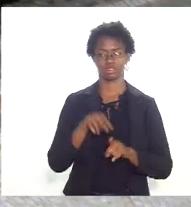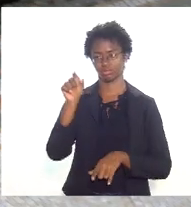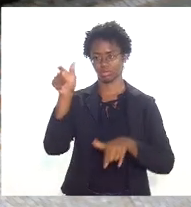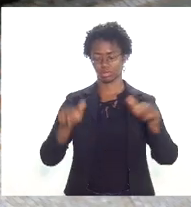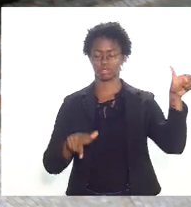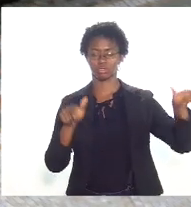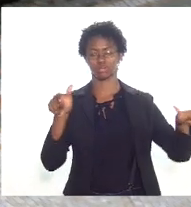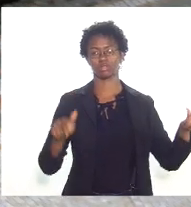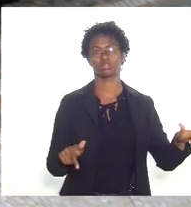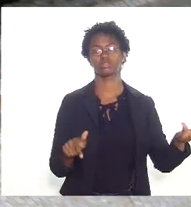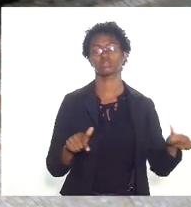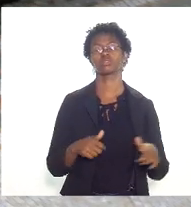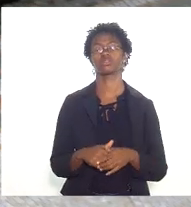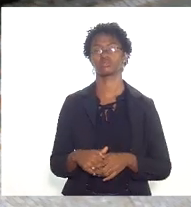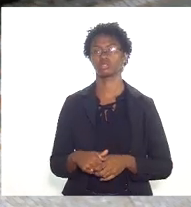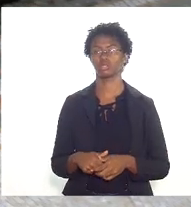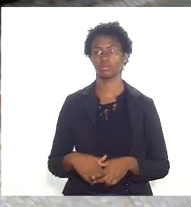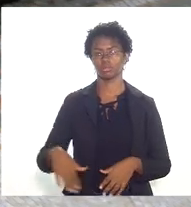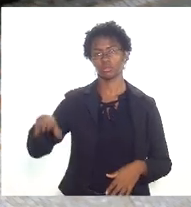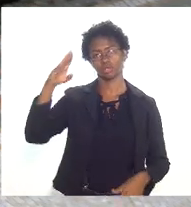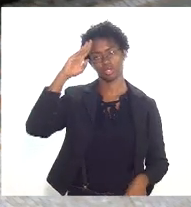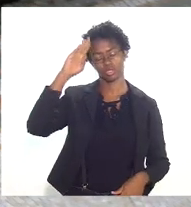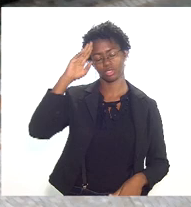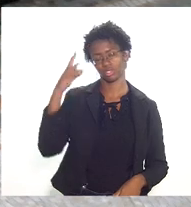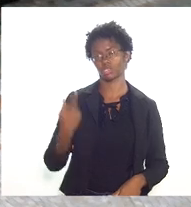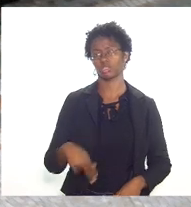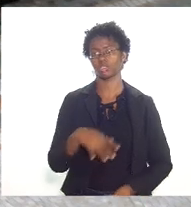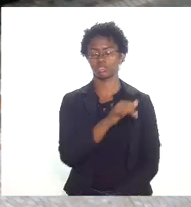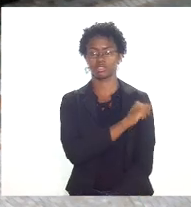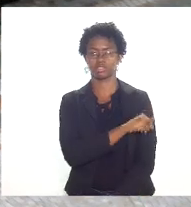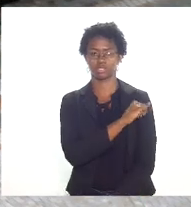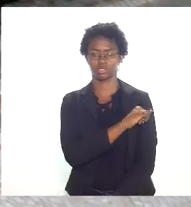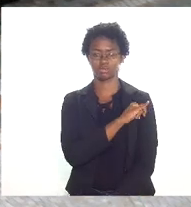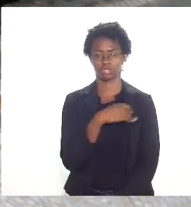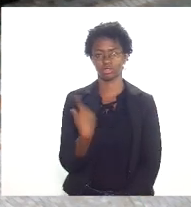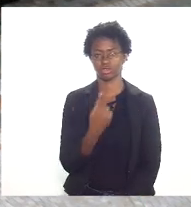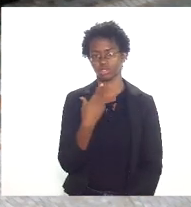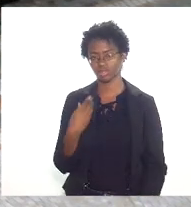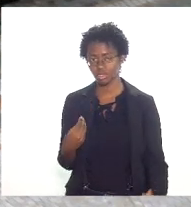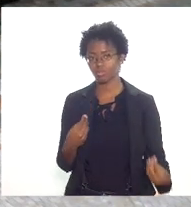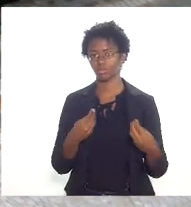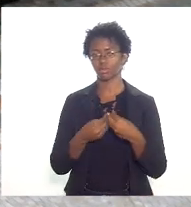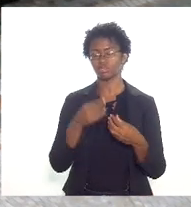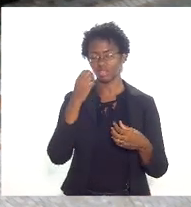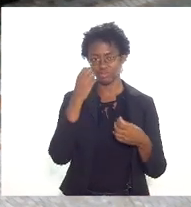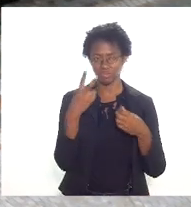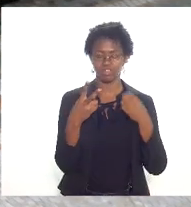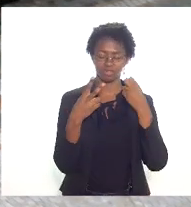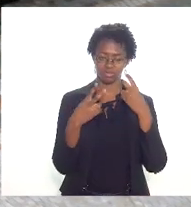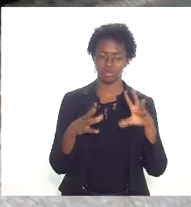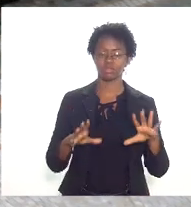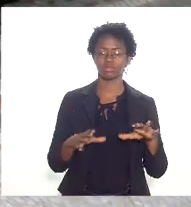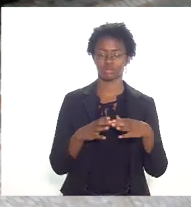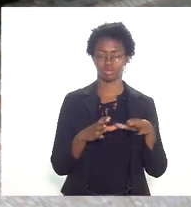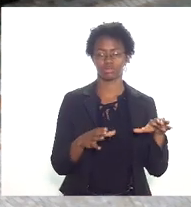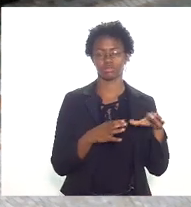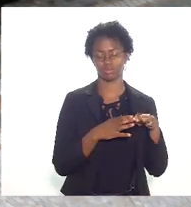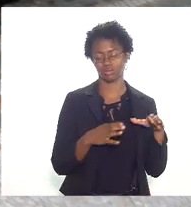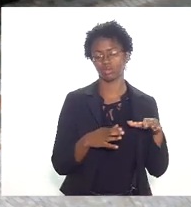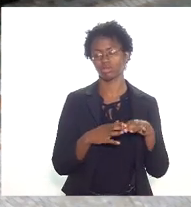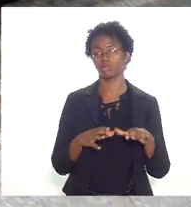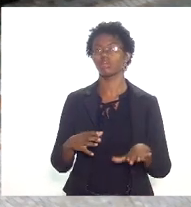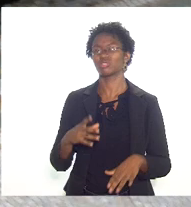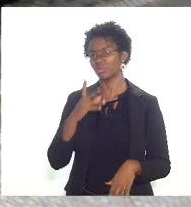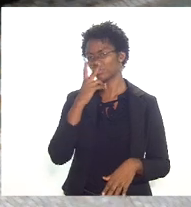aqui no estado do Rio de Janeiro para que a gente possa acompanhar de perto as demandas inerentes à categoria Como foram bem faladas aqui as